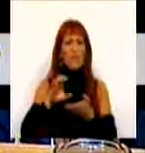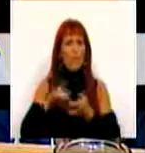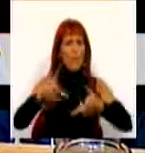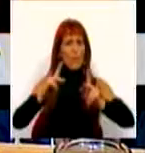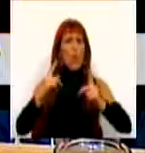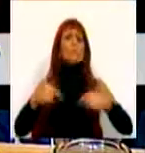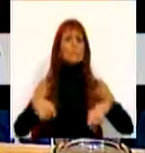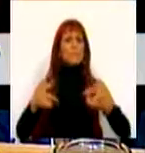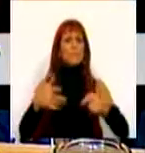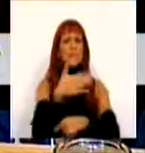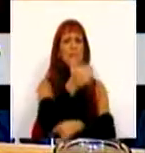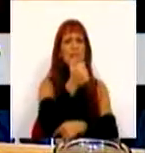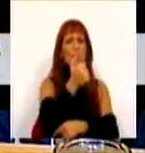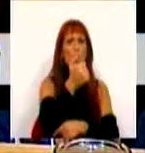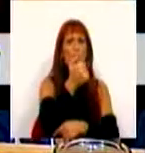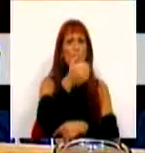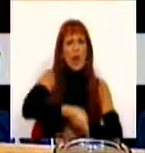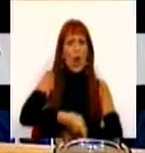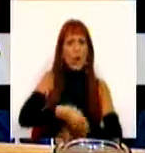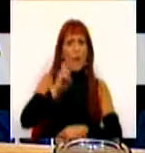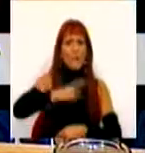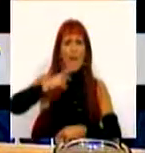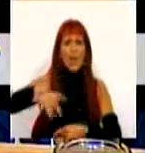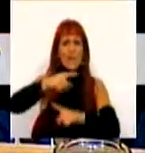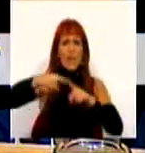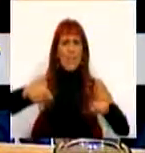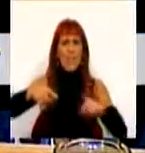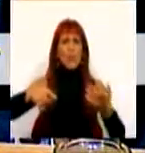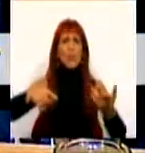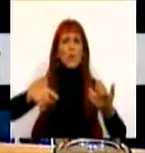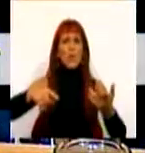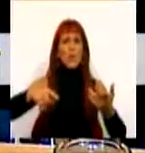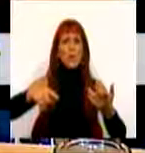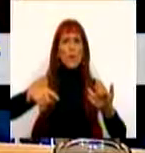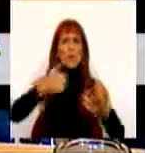disponível de 59 milhões e meio